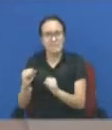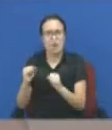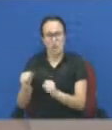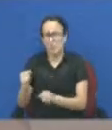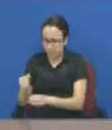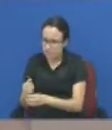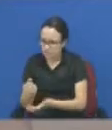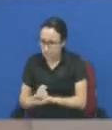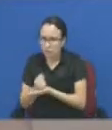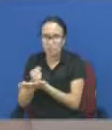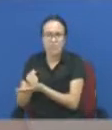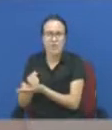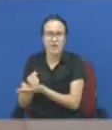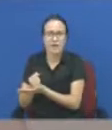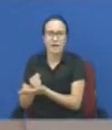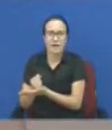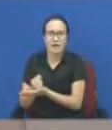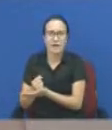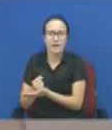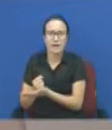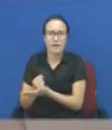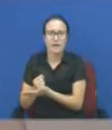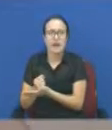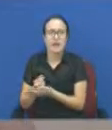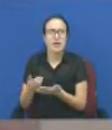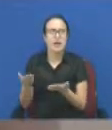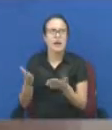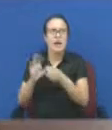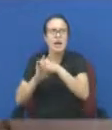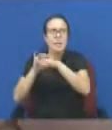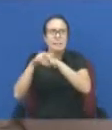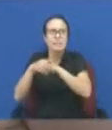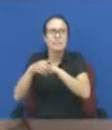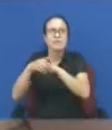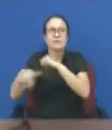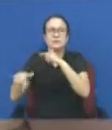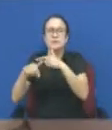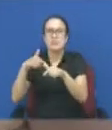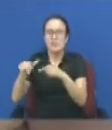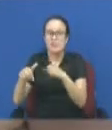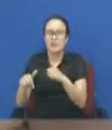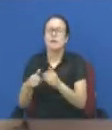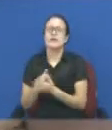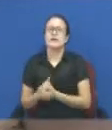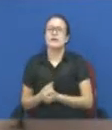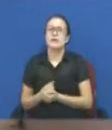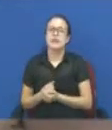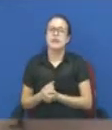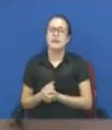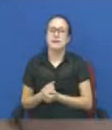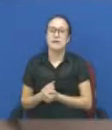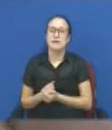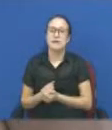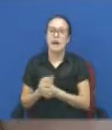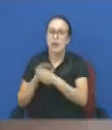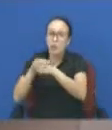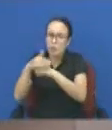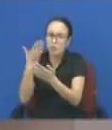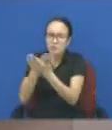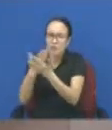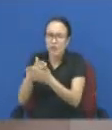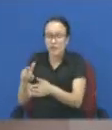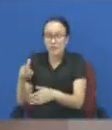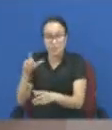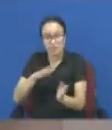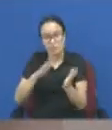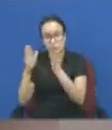para uma escola noturna. Por que não? Então, Wilson, quero parabenizar por você trazer essa discussão à tona